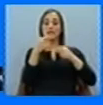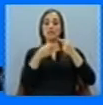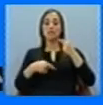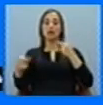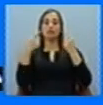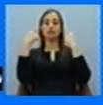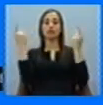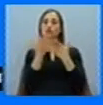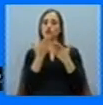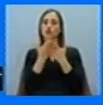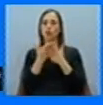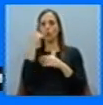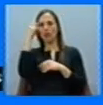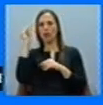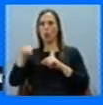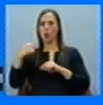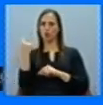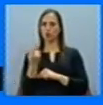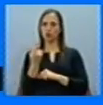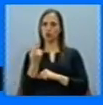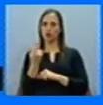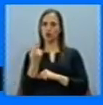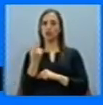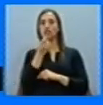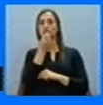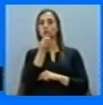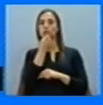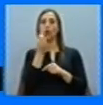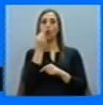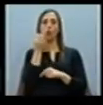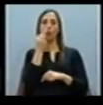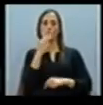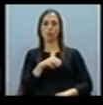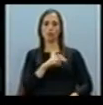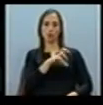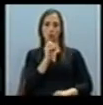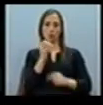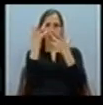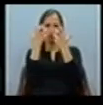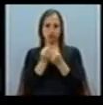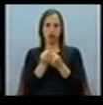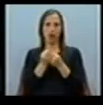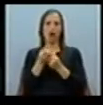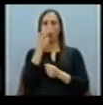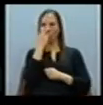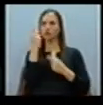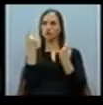visão, lança outras luzes sobre o escurecimento de Mercúrio e que é particularmente curioso. É